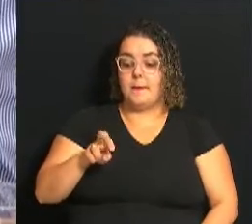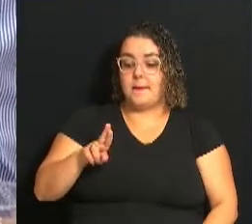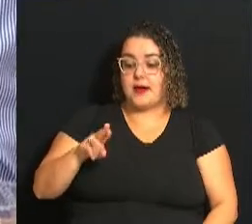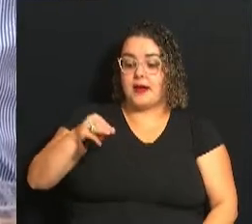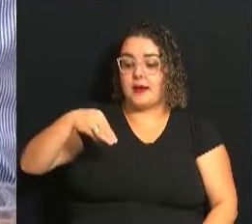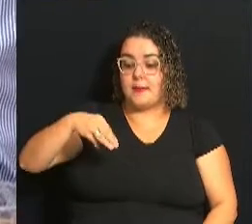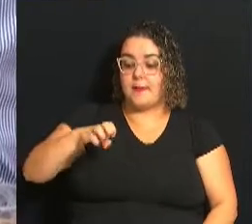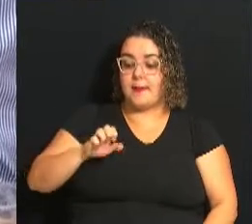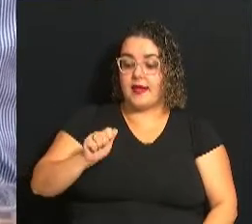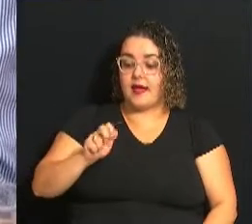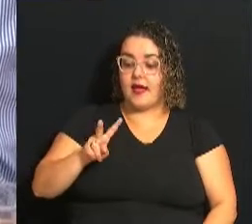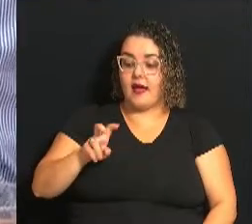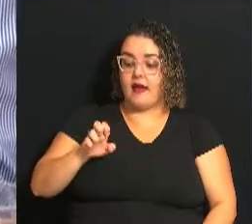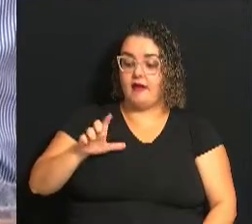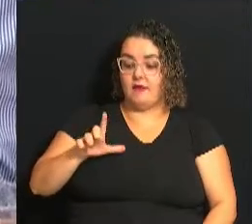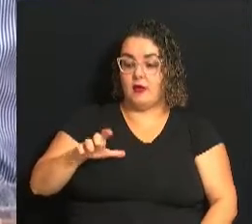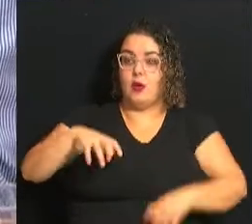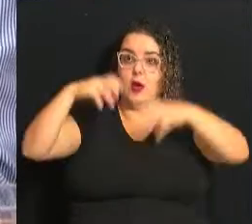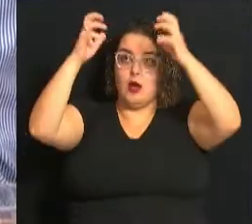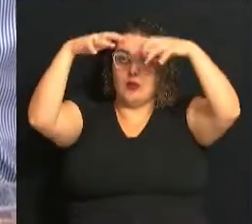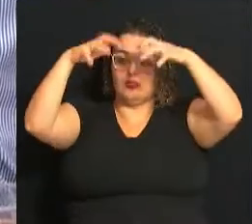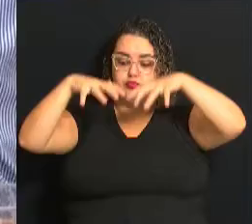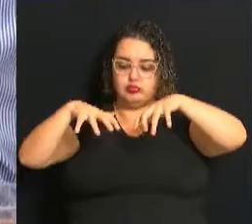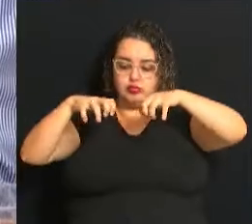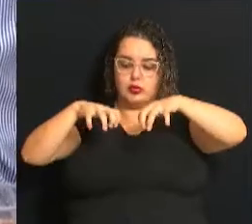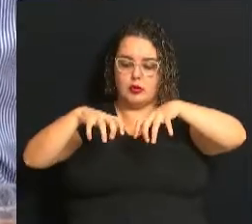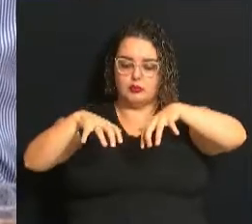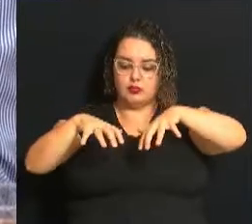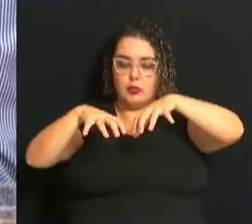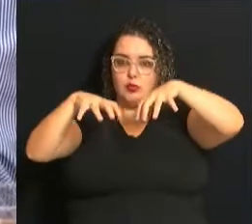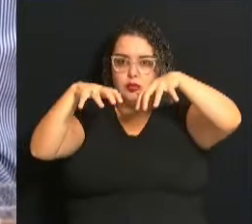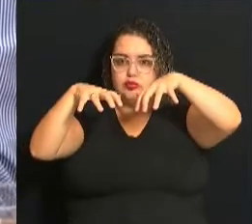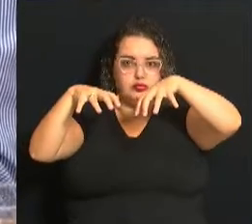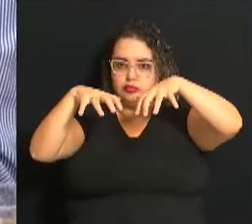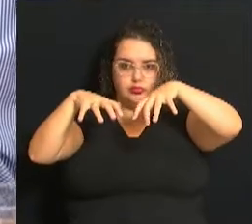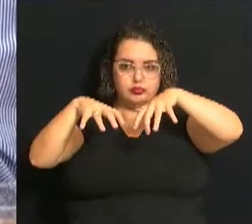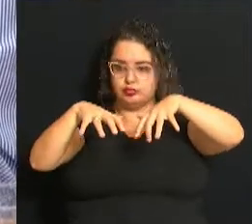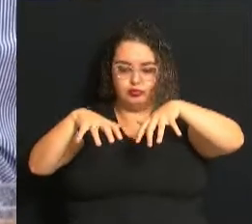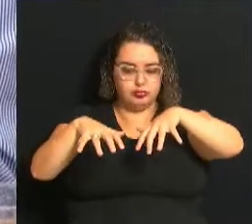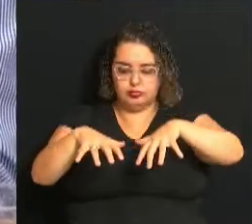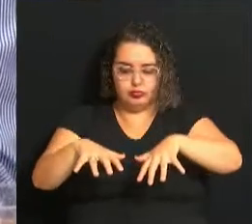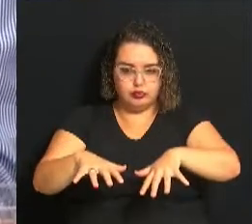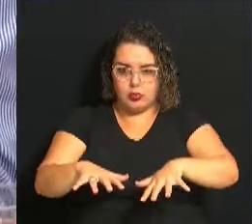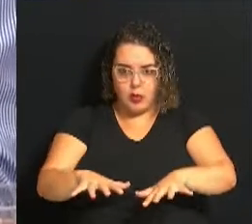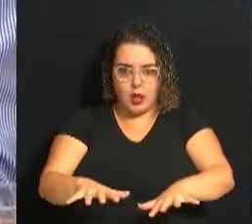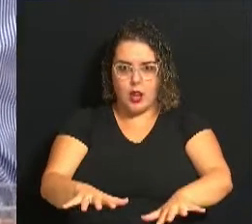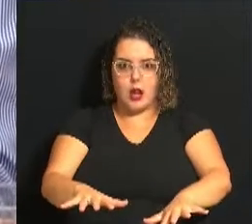limite desse subsolo seria realmente esse limite máximo para você manter esses 35% permeável. Seria o máximo,